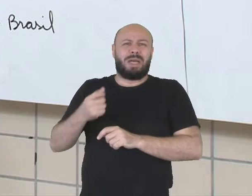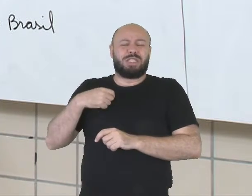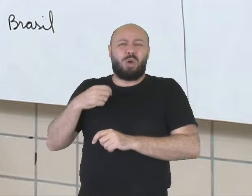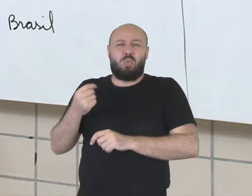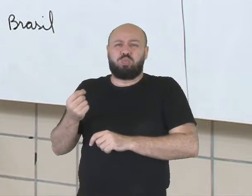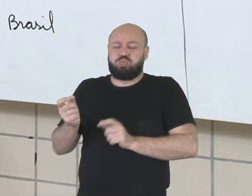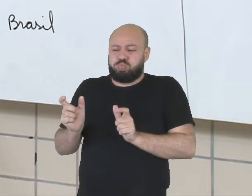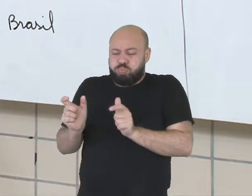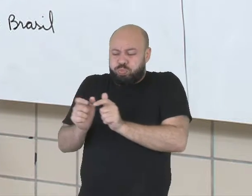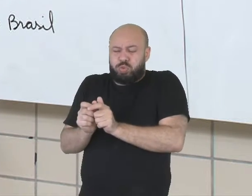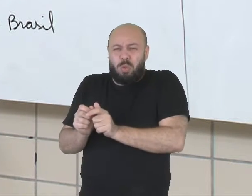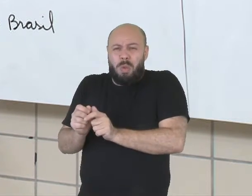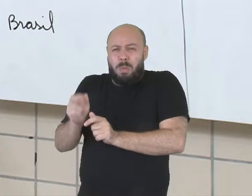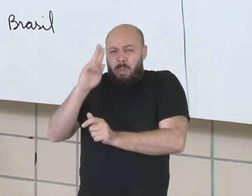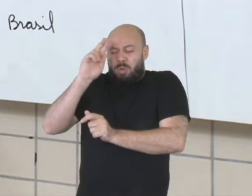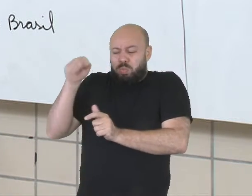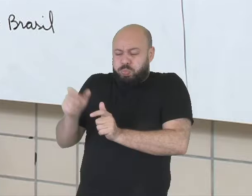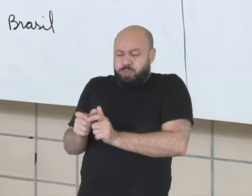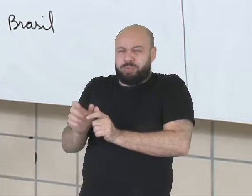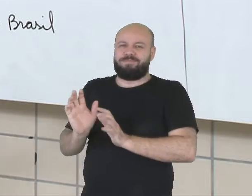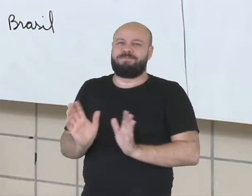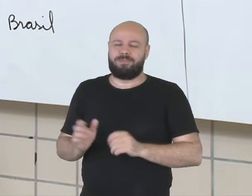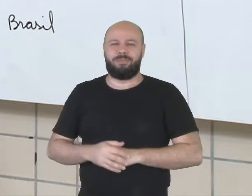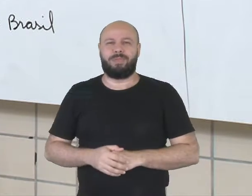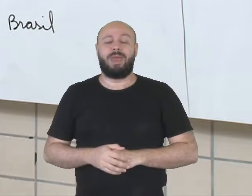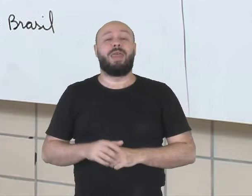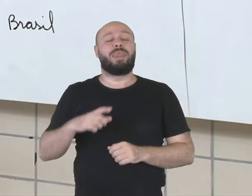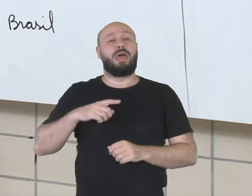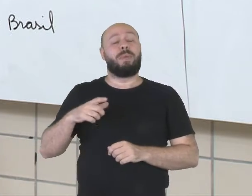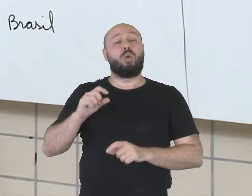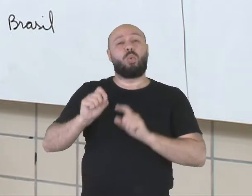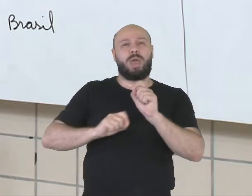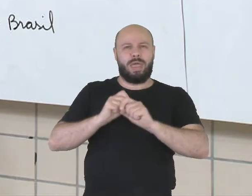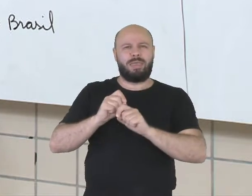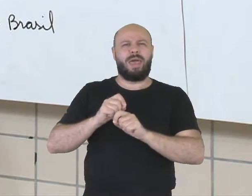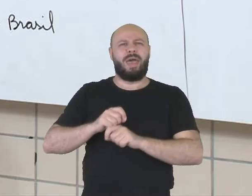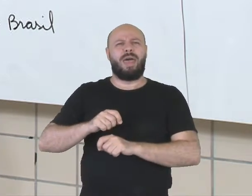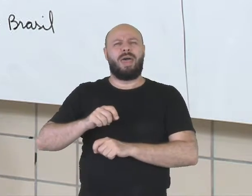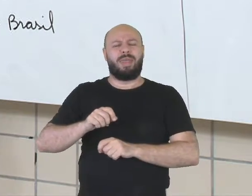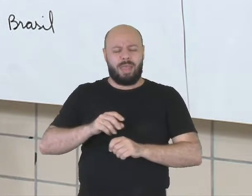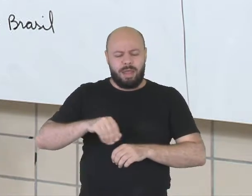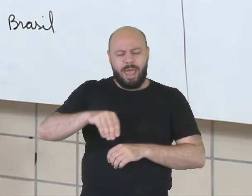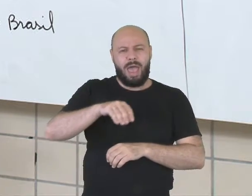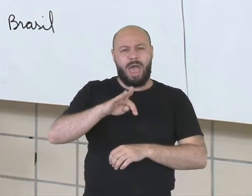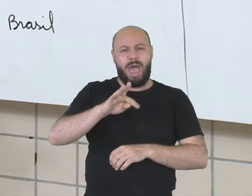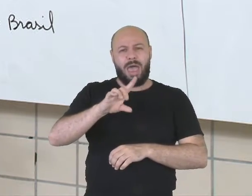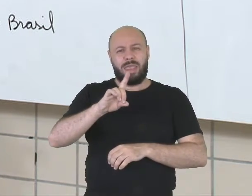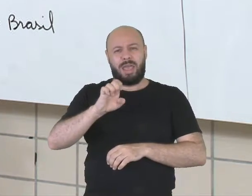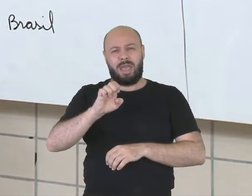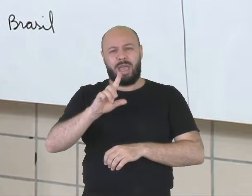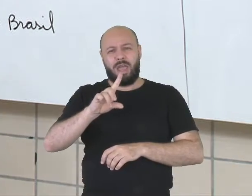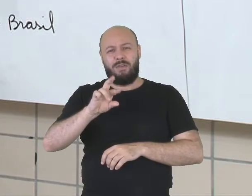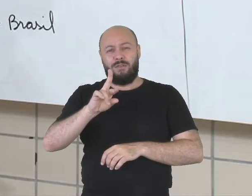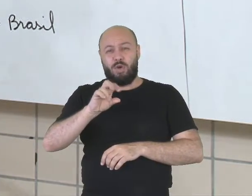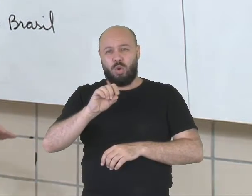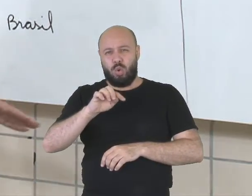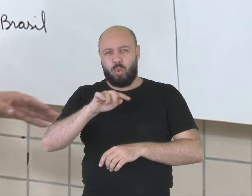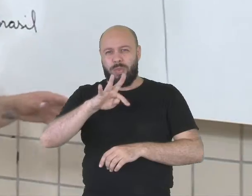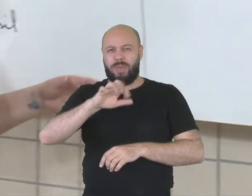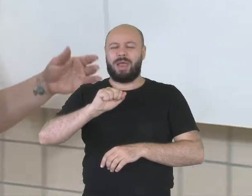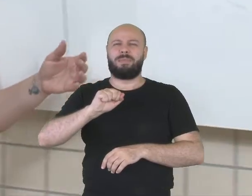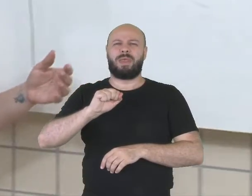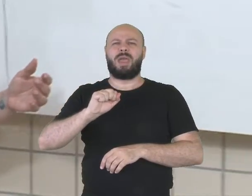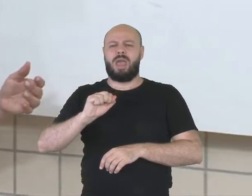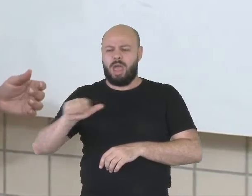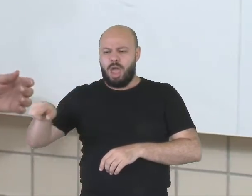que não são férteis. Há muito tempo não se produz, então para isso existe essa luta no campo. Nós